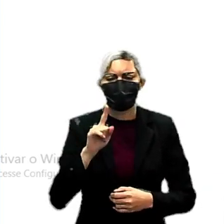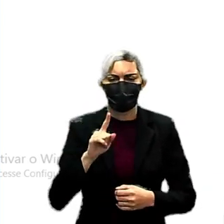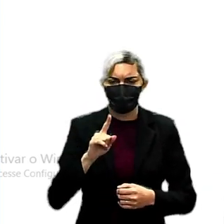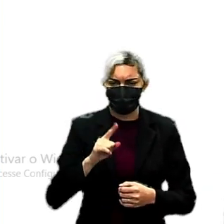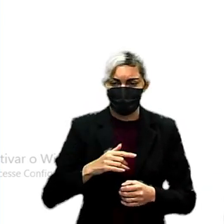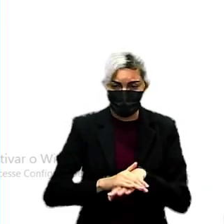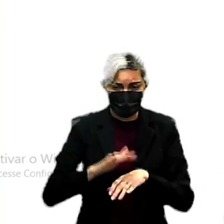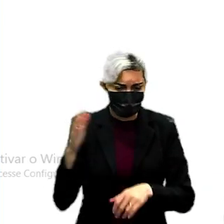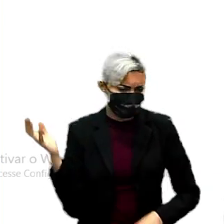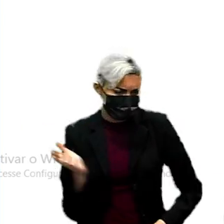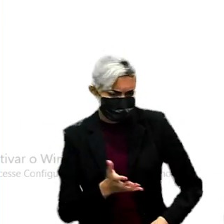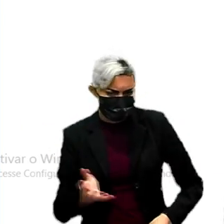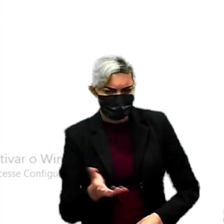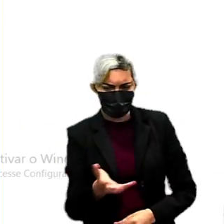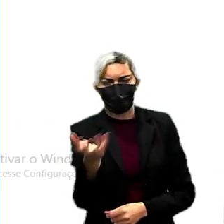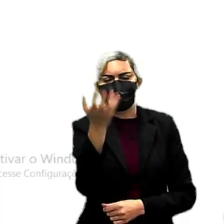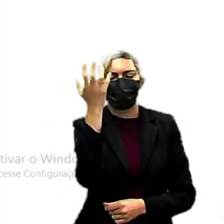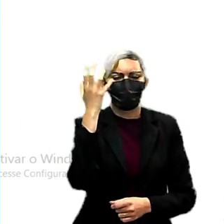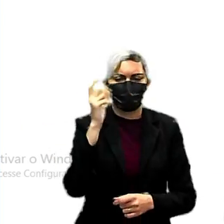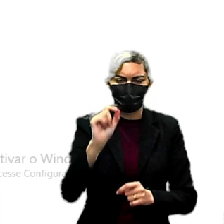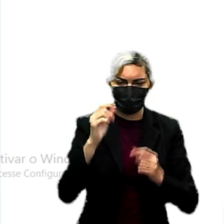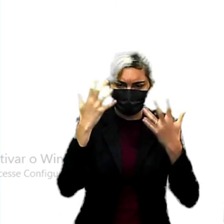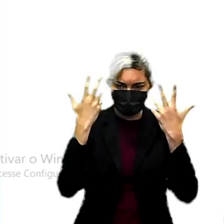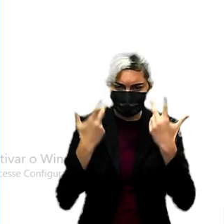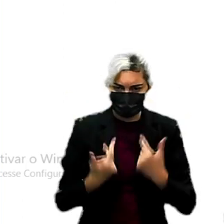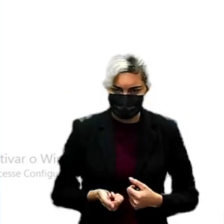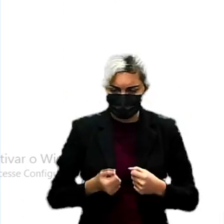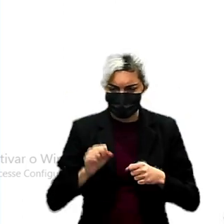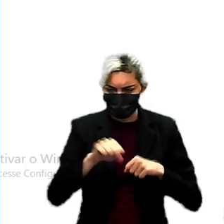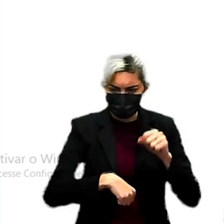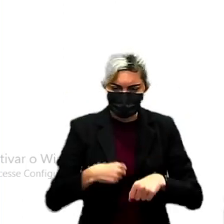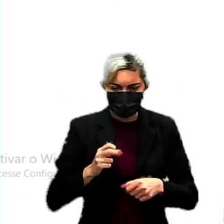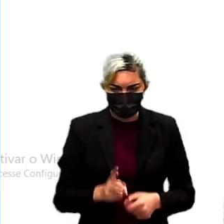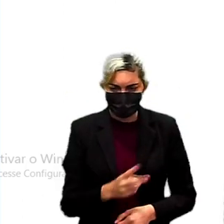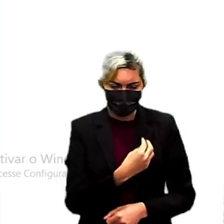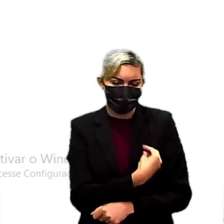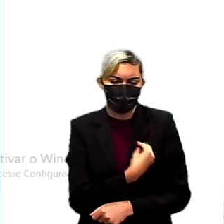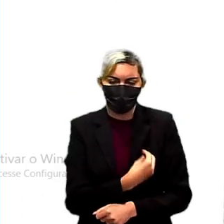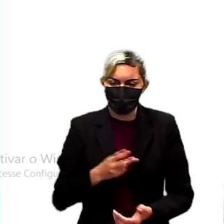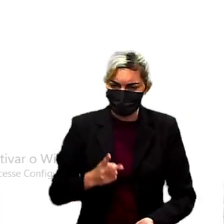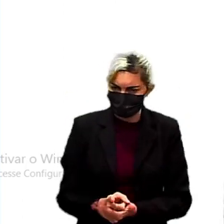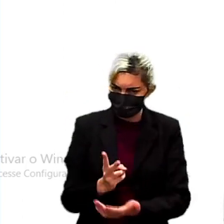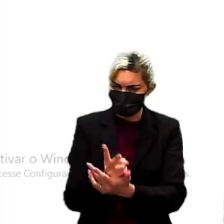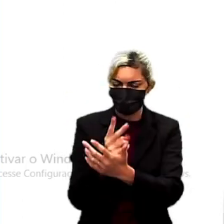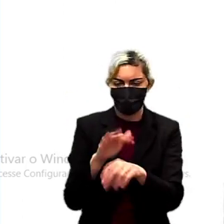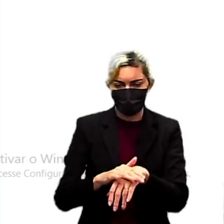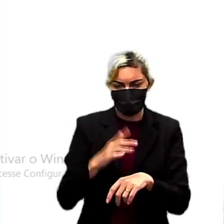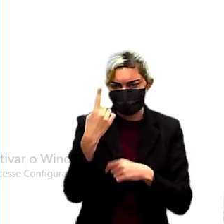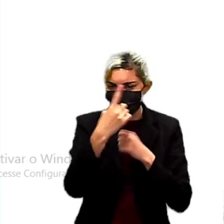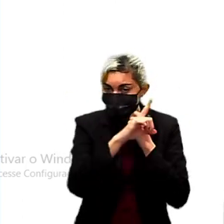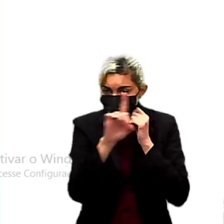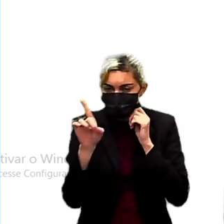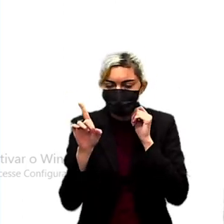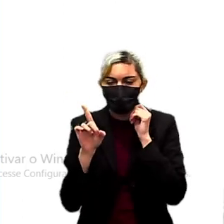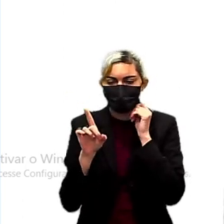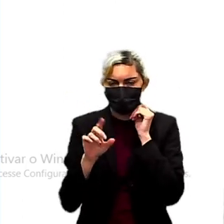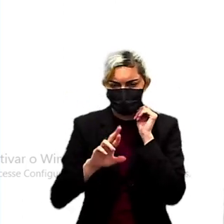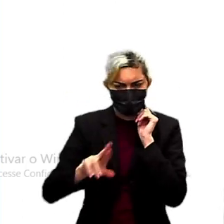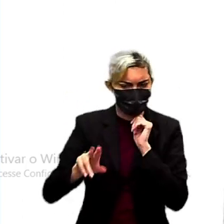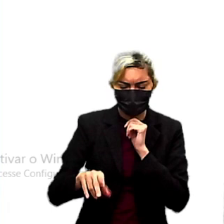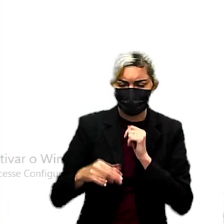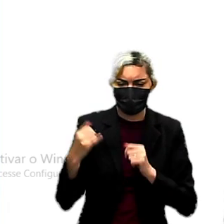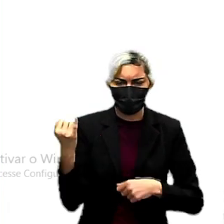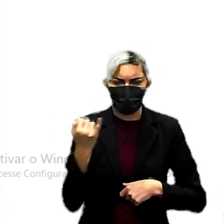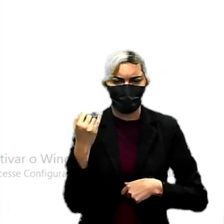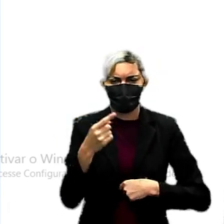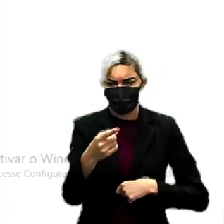ser mais rápida que o mais rápido dos leões, se quiser permanecer viva por mais um dia. Não importa